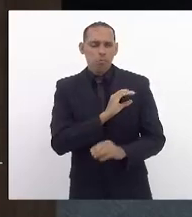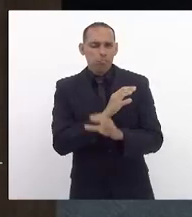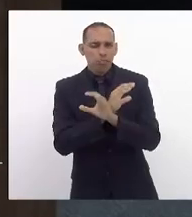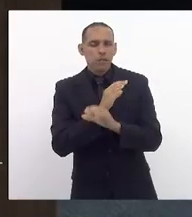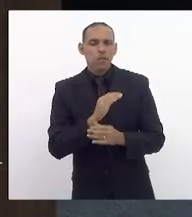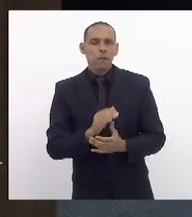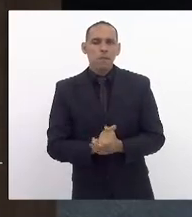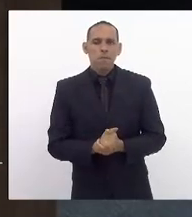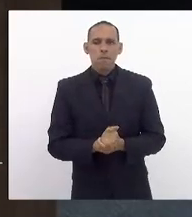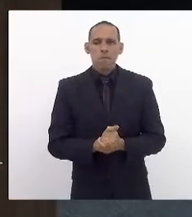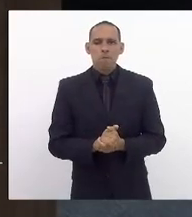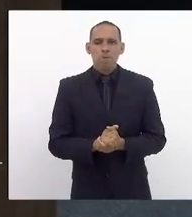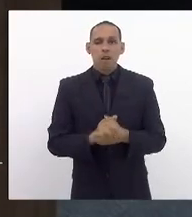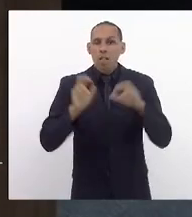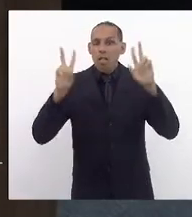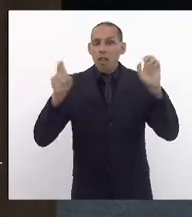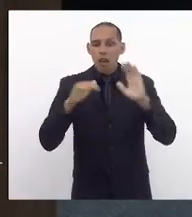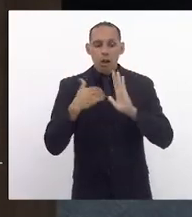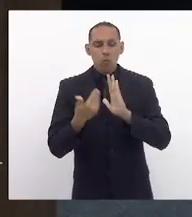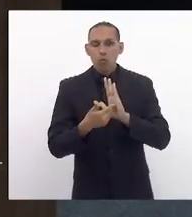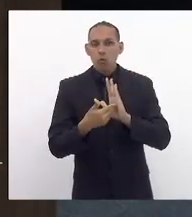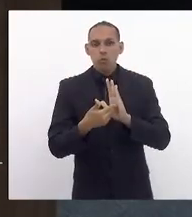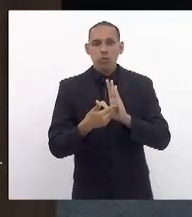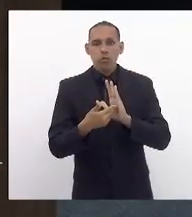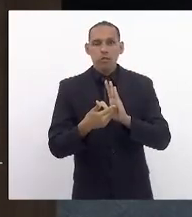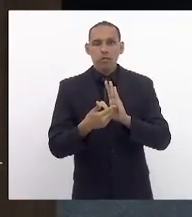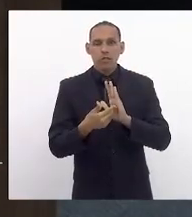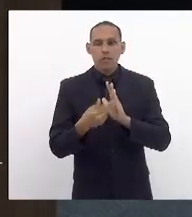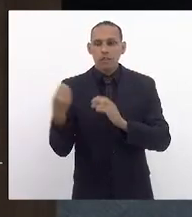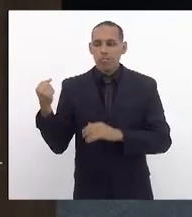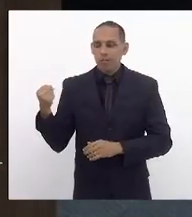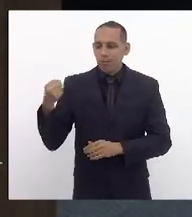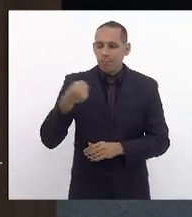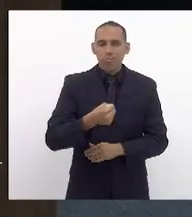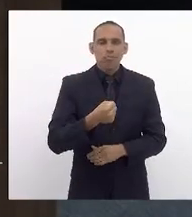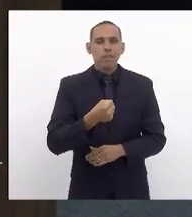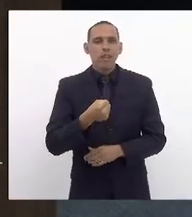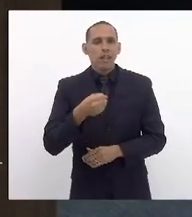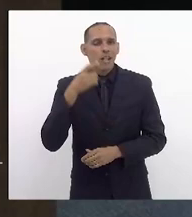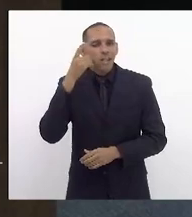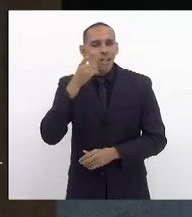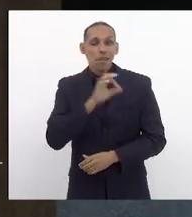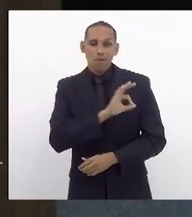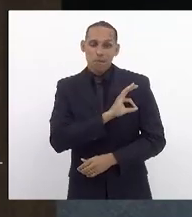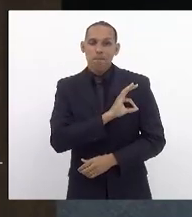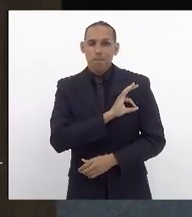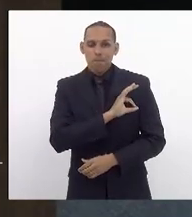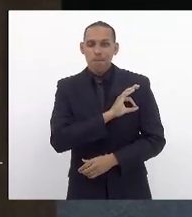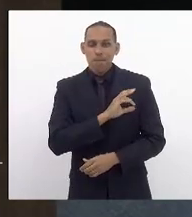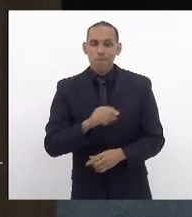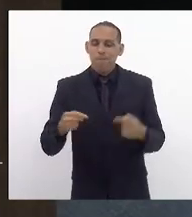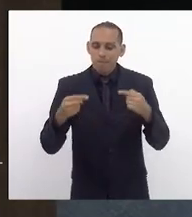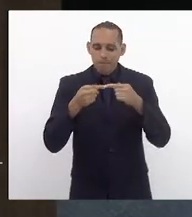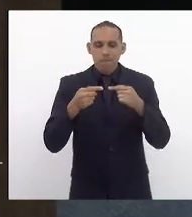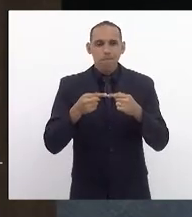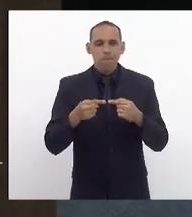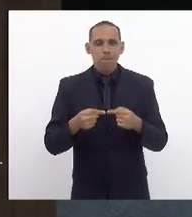obviamente, todo o tema trazido aqui pela deputada Marta Rocha também é pertinente.